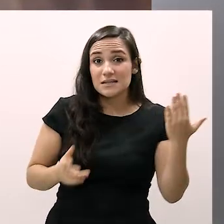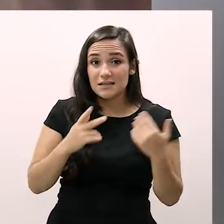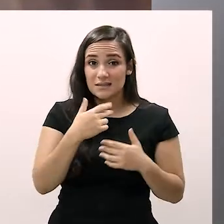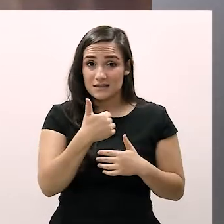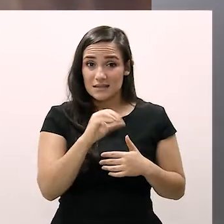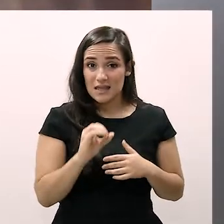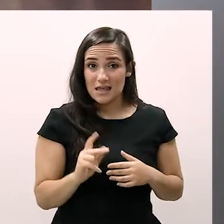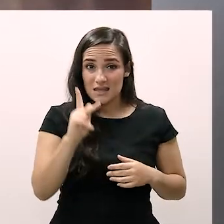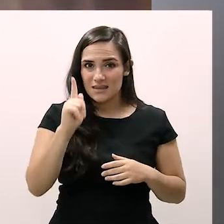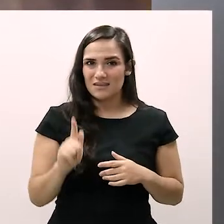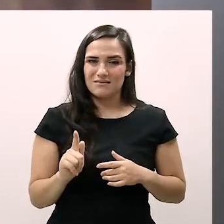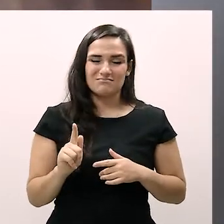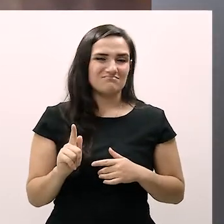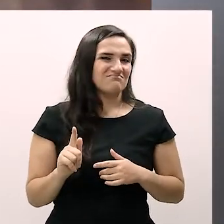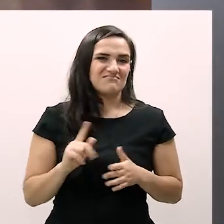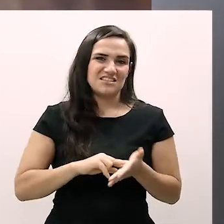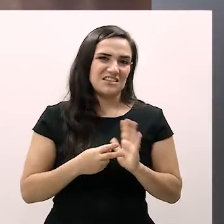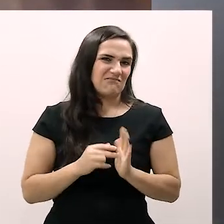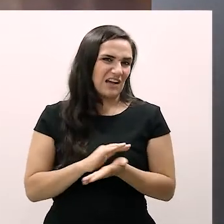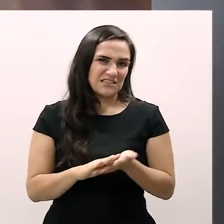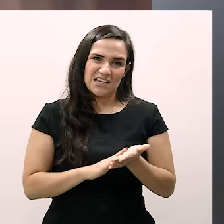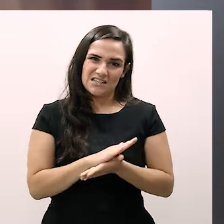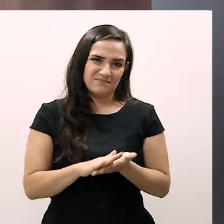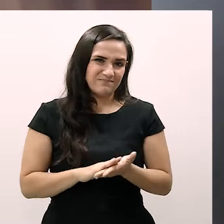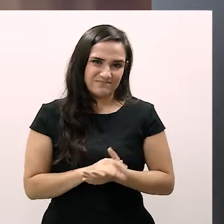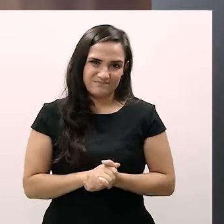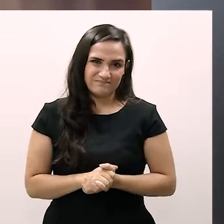Mas, perante o problema